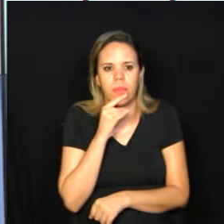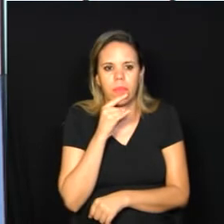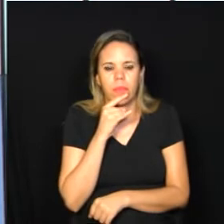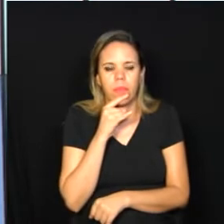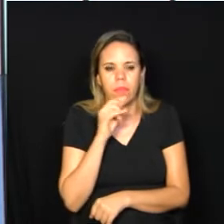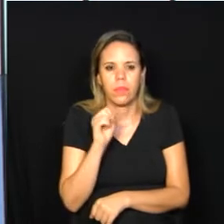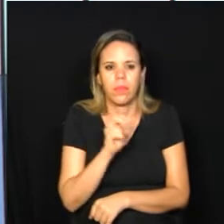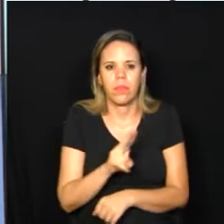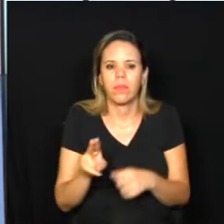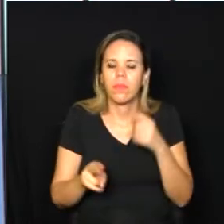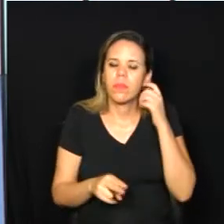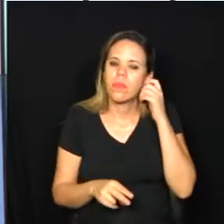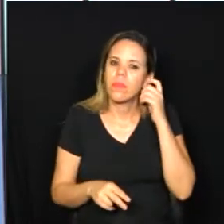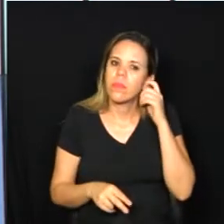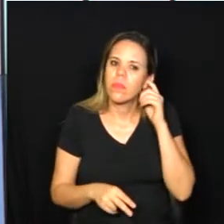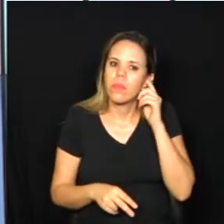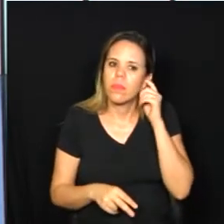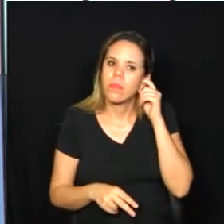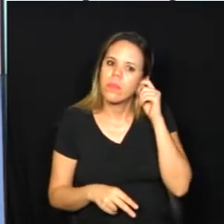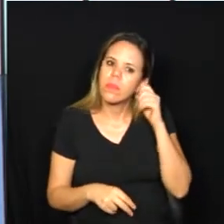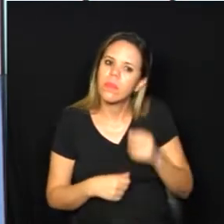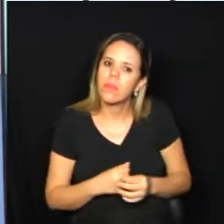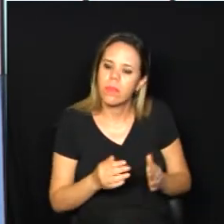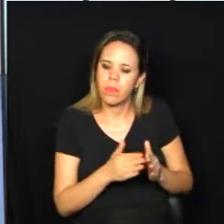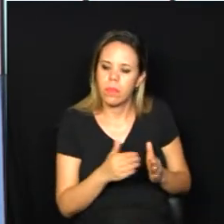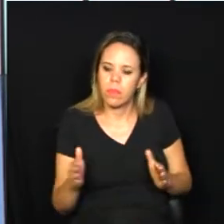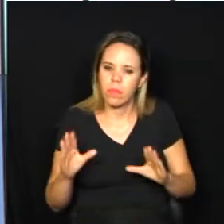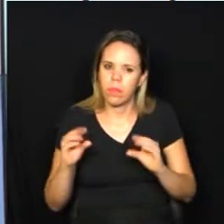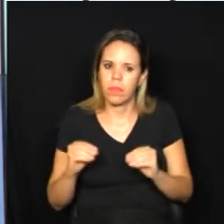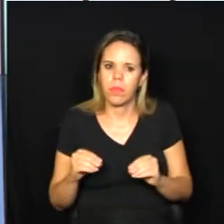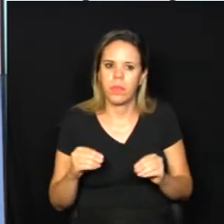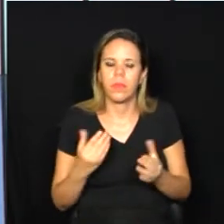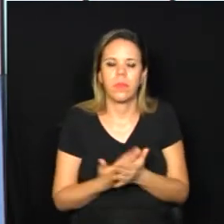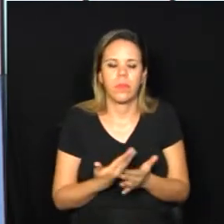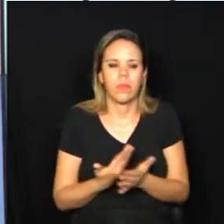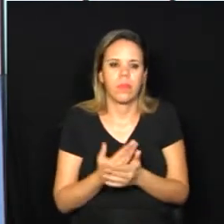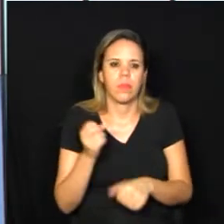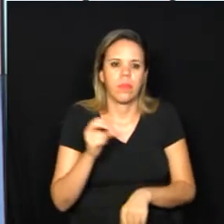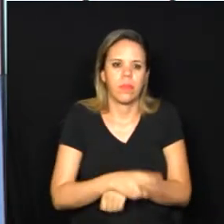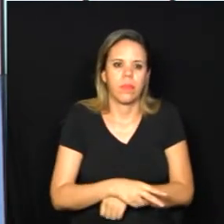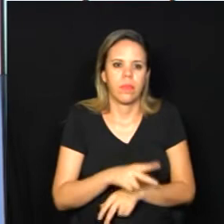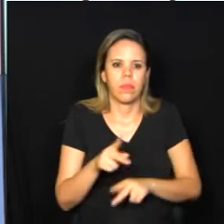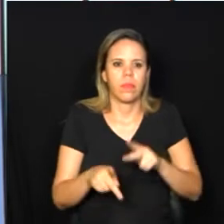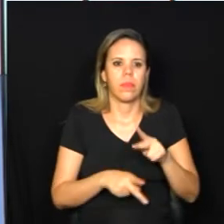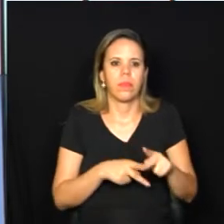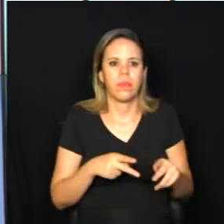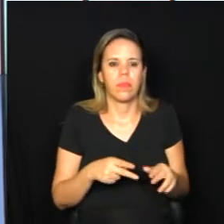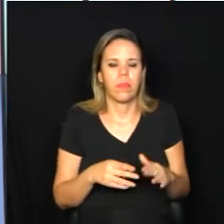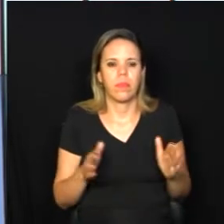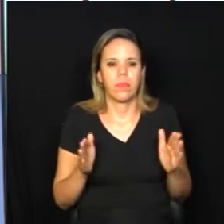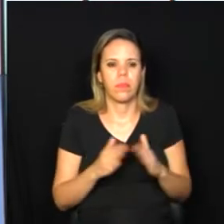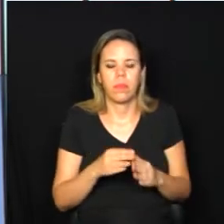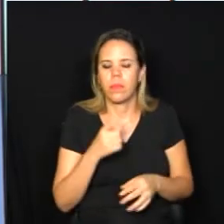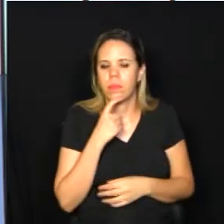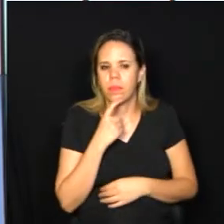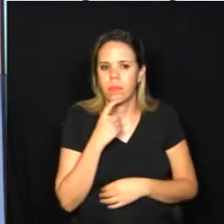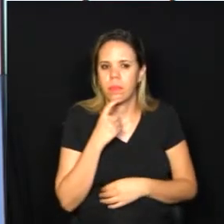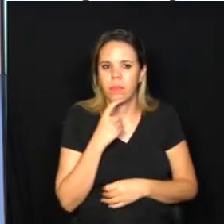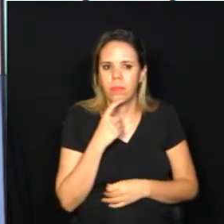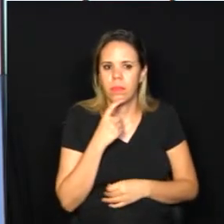ou Sumaré. Já para o período noturno, as vagas são para os candidatos que residem em